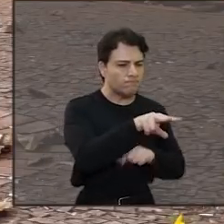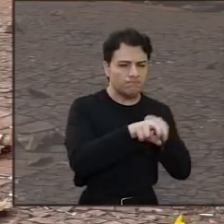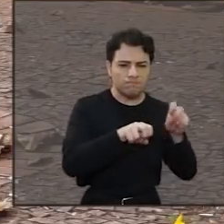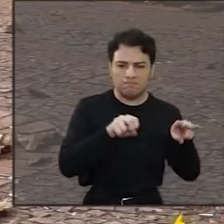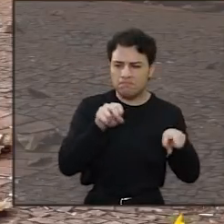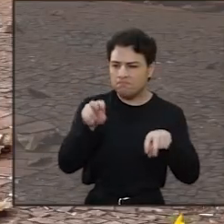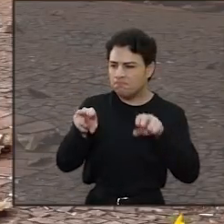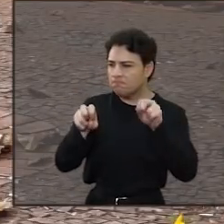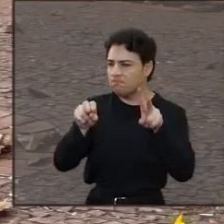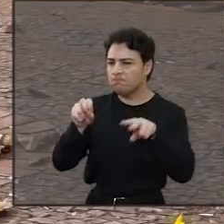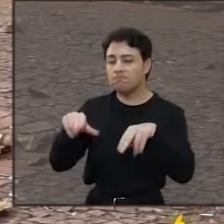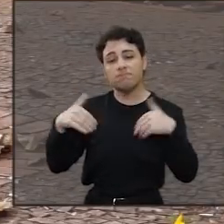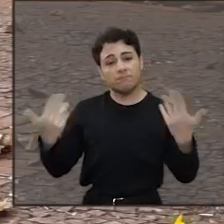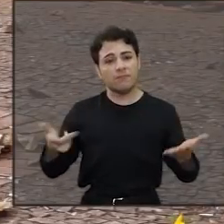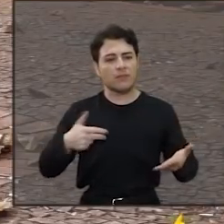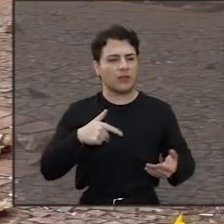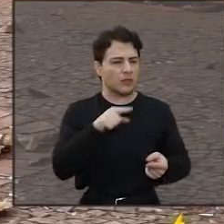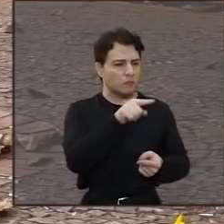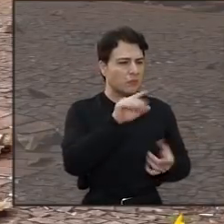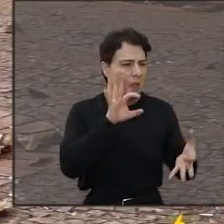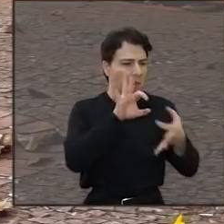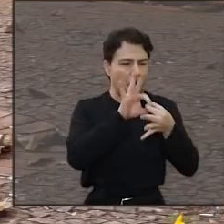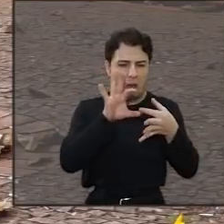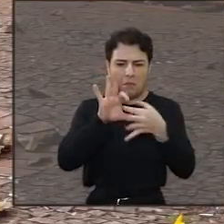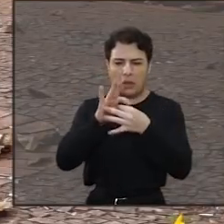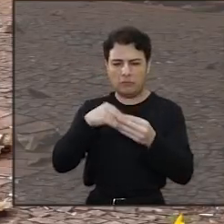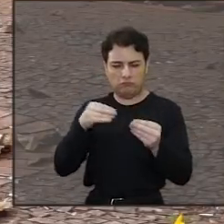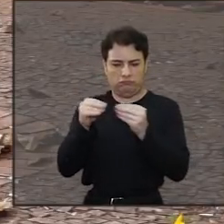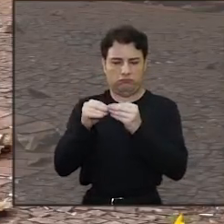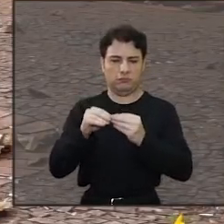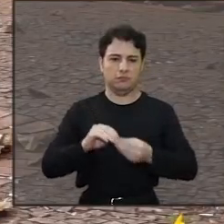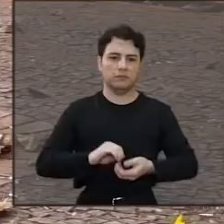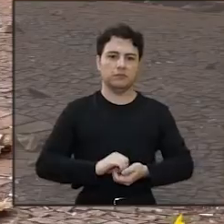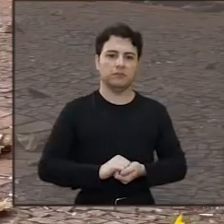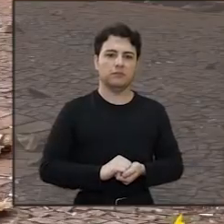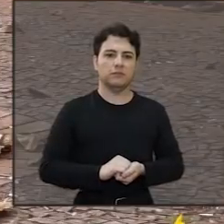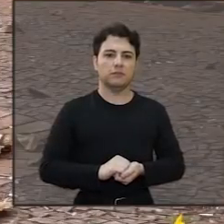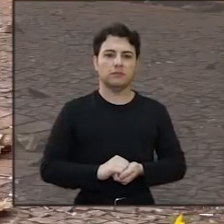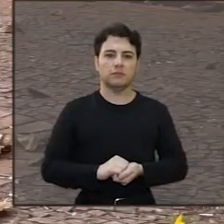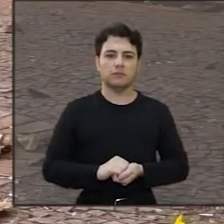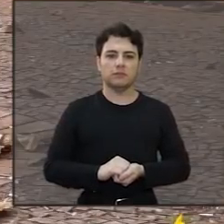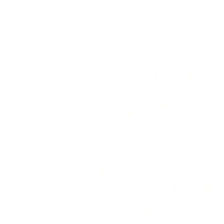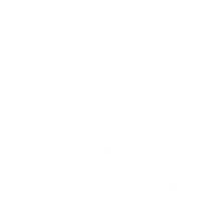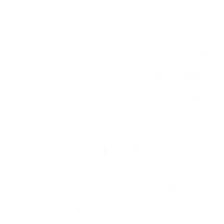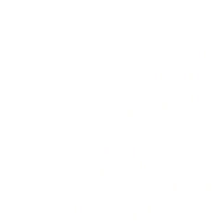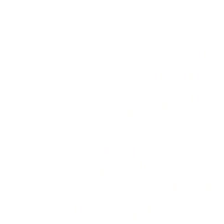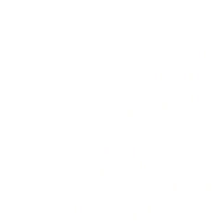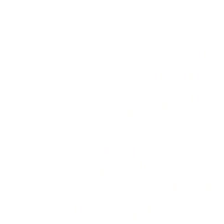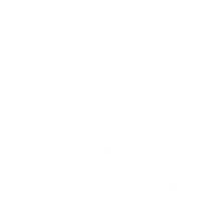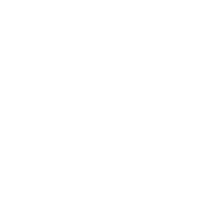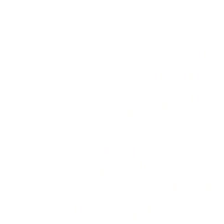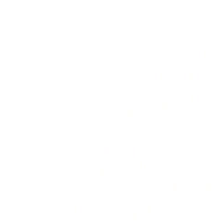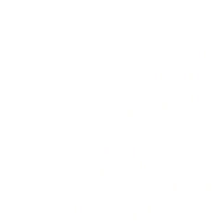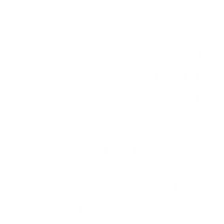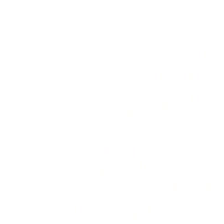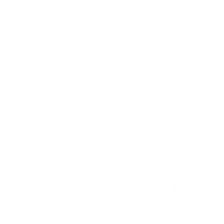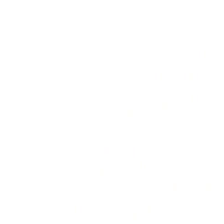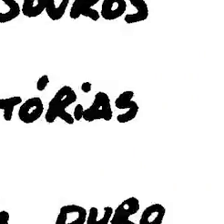folha, no cigarro que está ali jogado, na tampinha. E aí, a partir disso, eu começava a criar minha poesia.